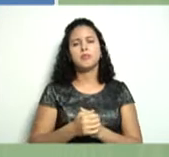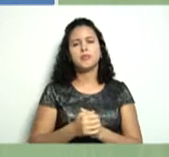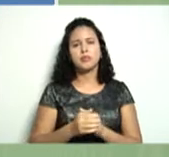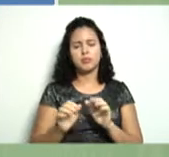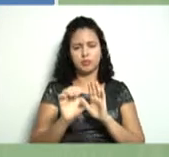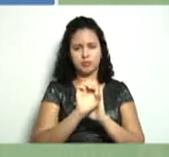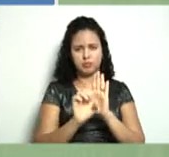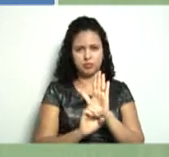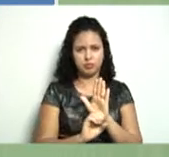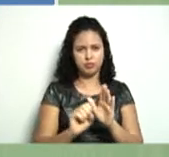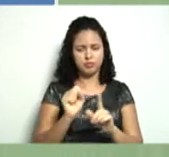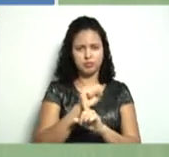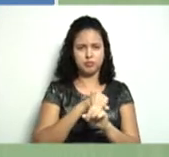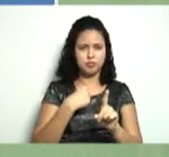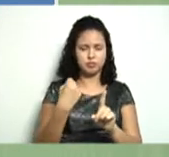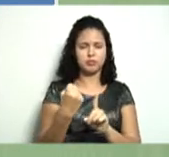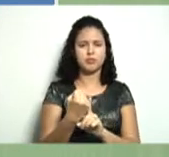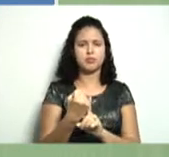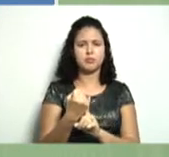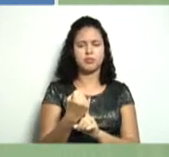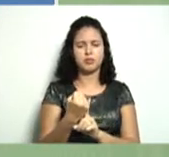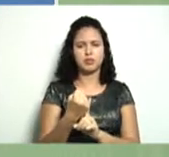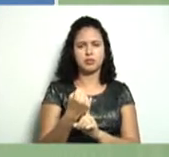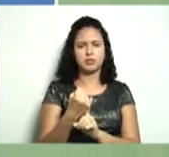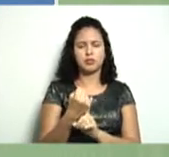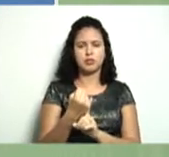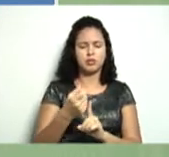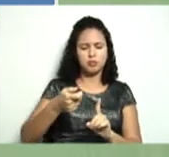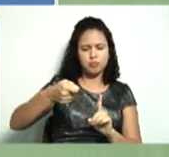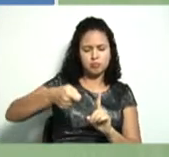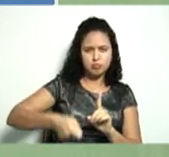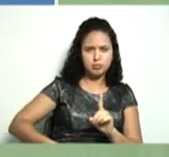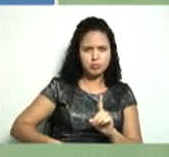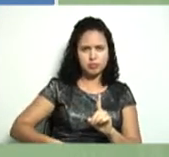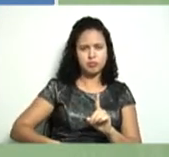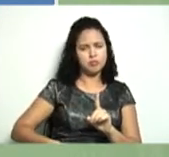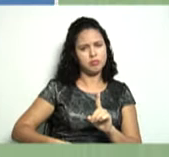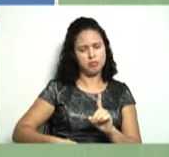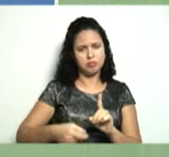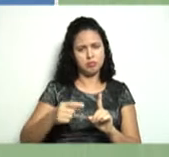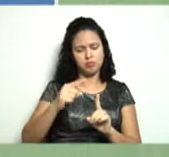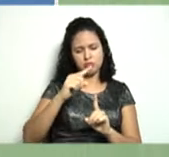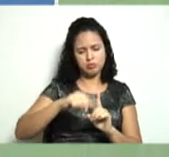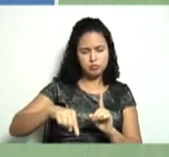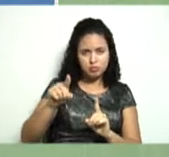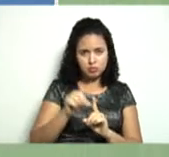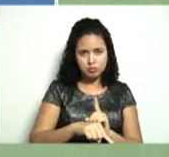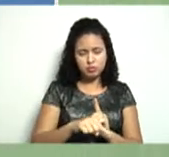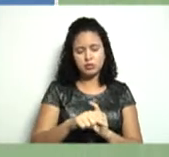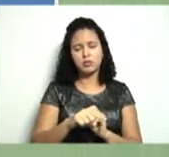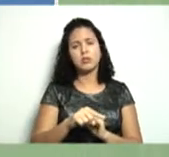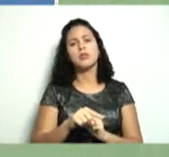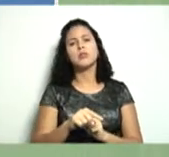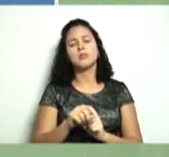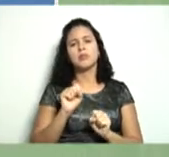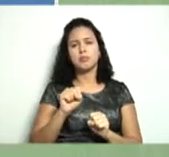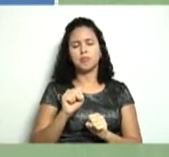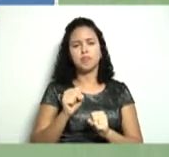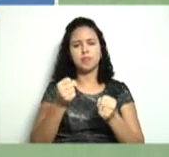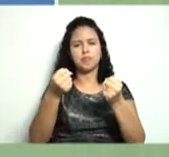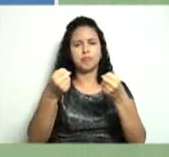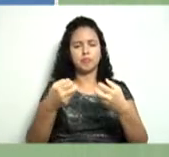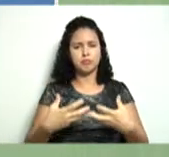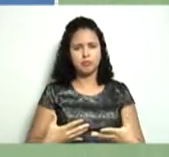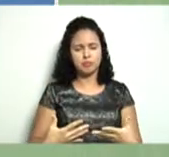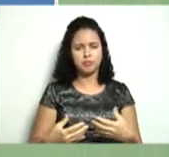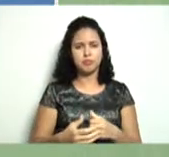Estatuto Social, sob pena dele estar nulo, ele deve expressamente declarar